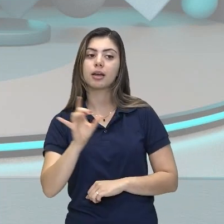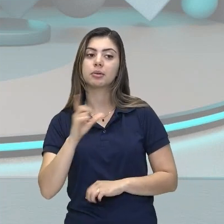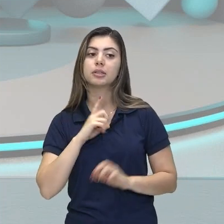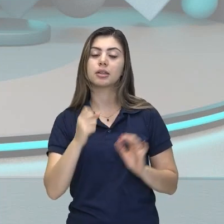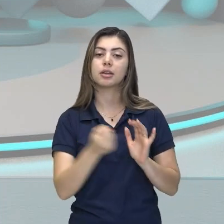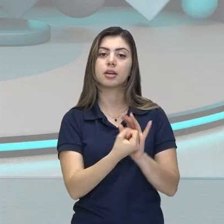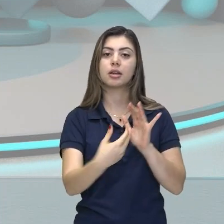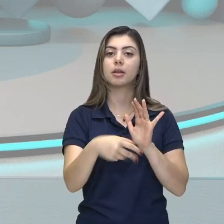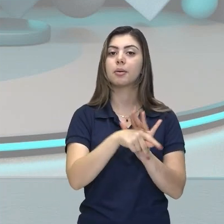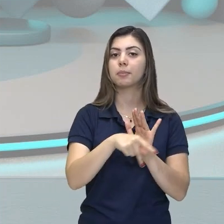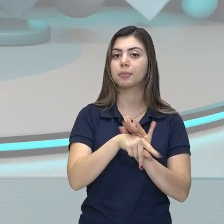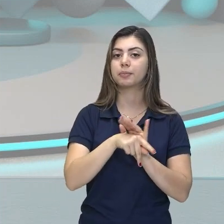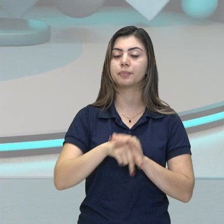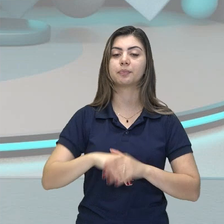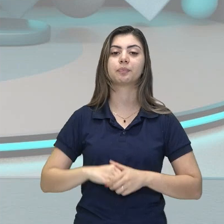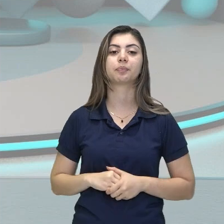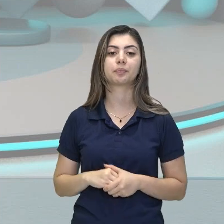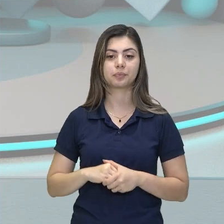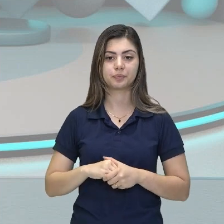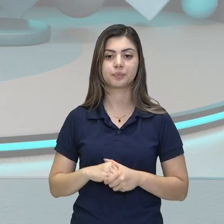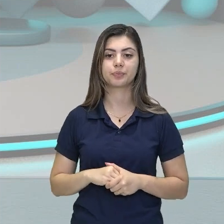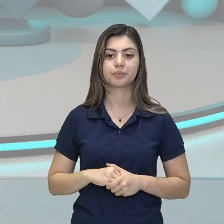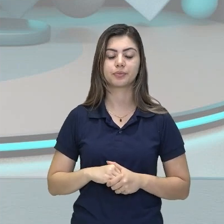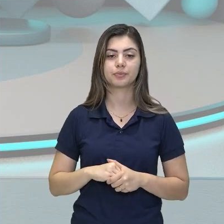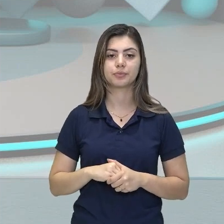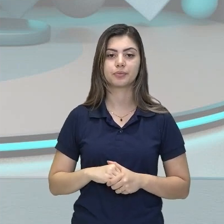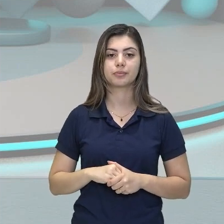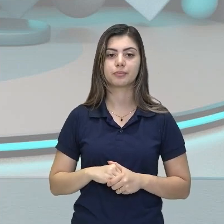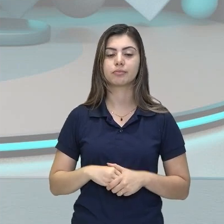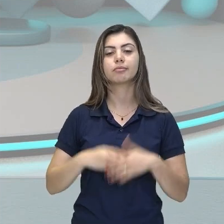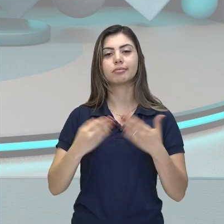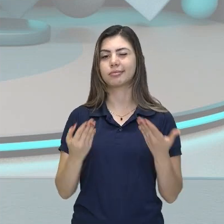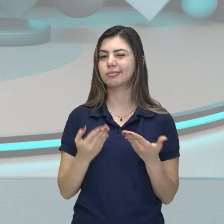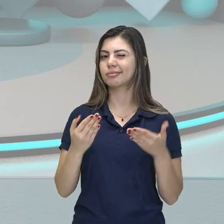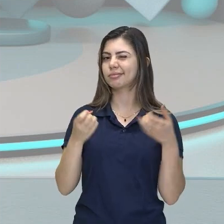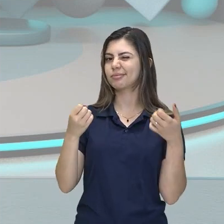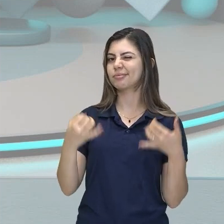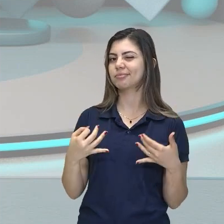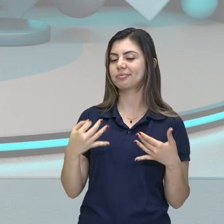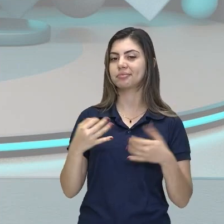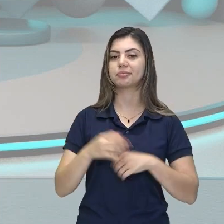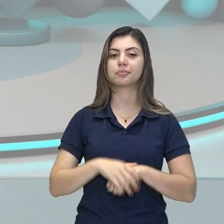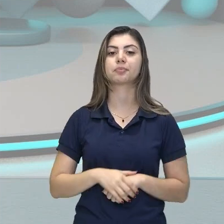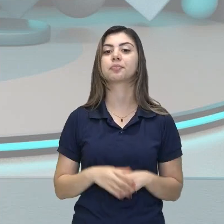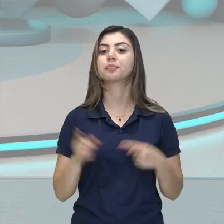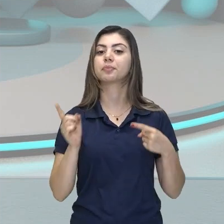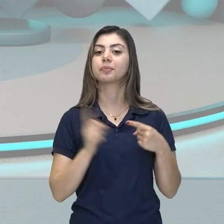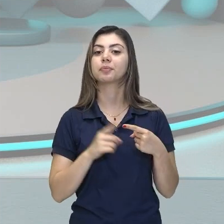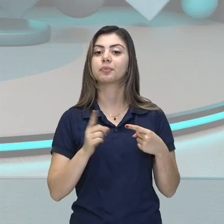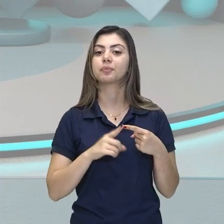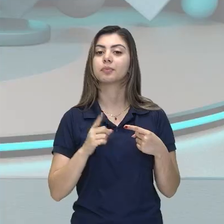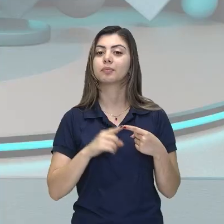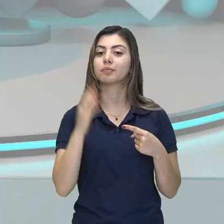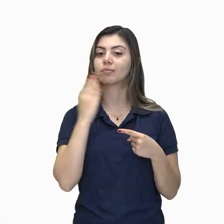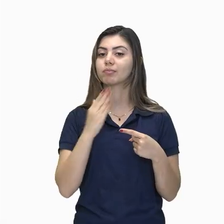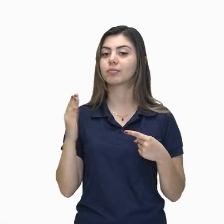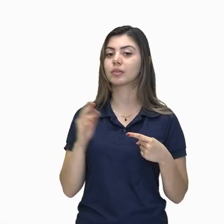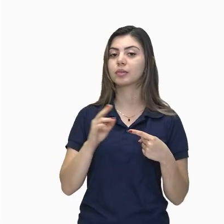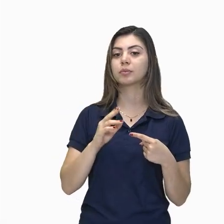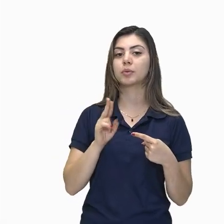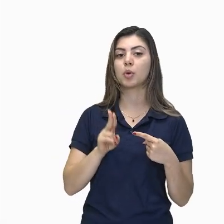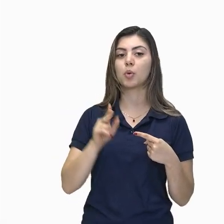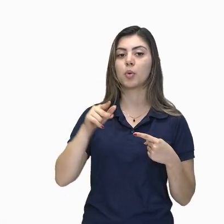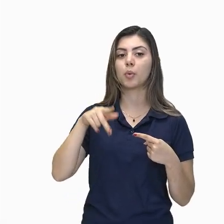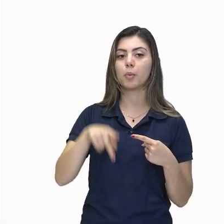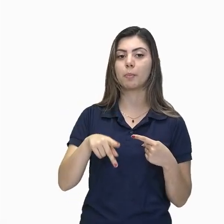suas particularidades, né? Que nós vamos ver agora. A primeira está aí, ó, é o SUP, surf, não é